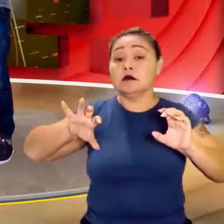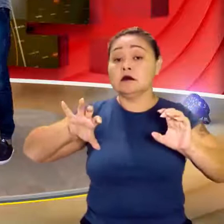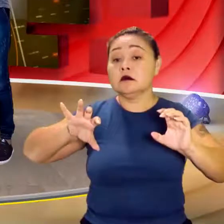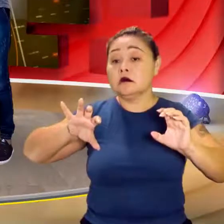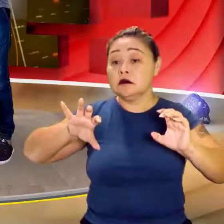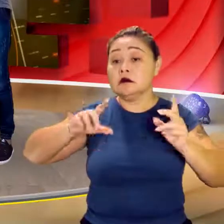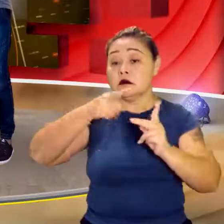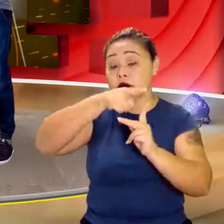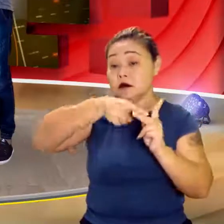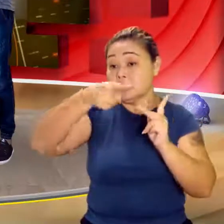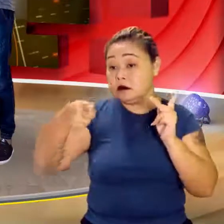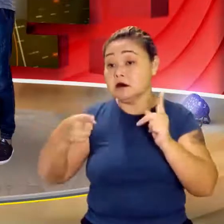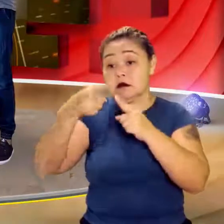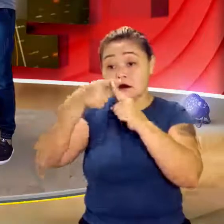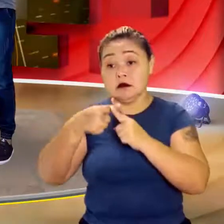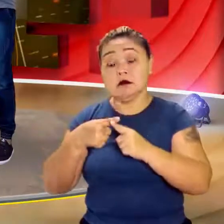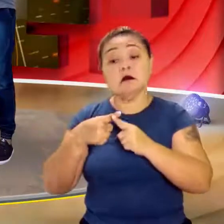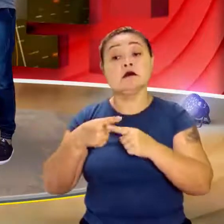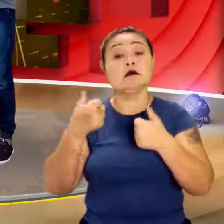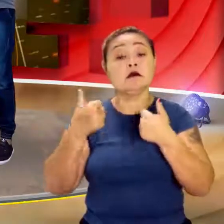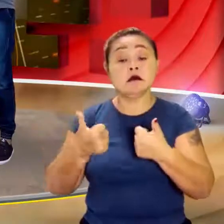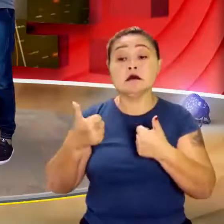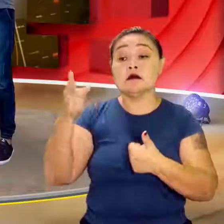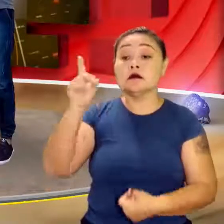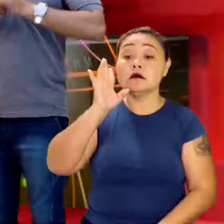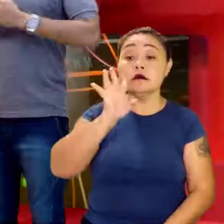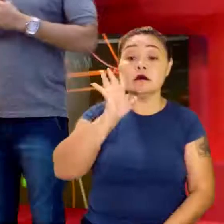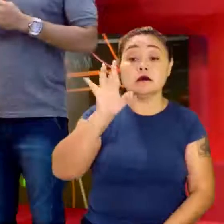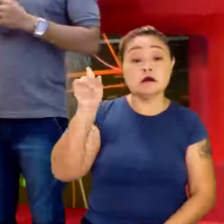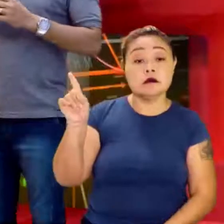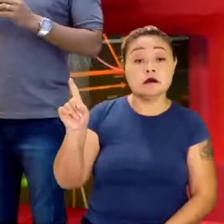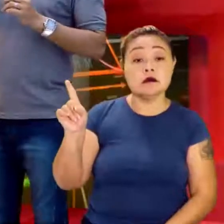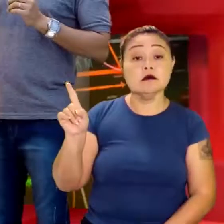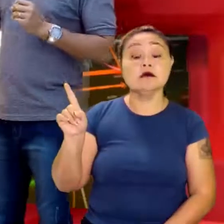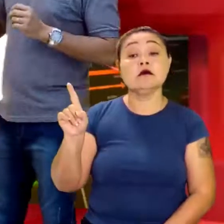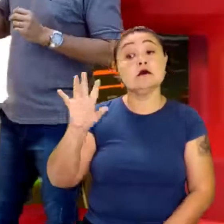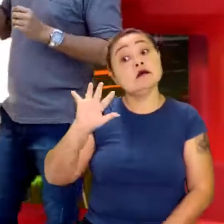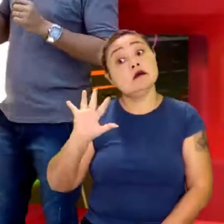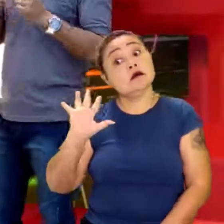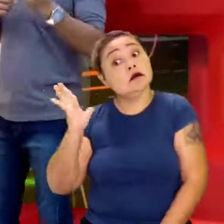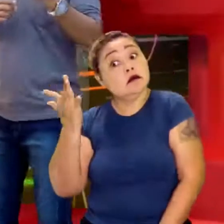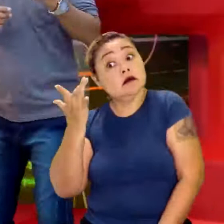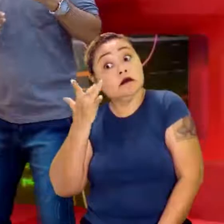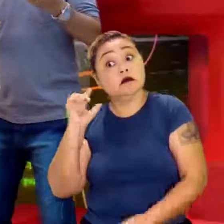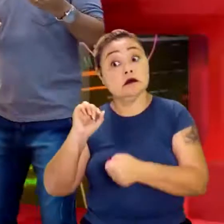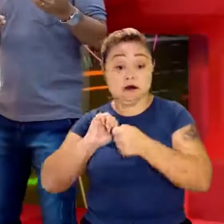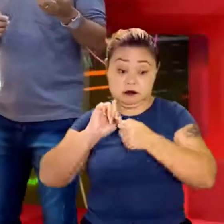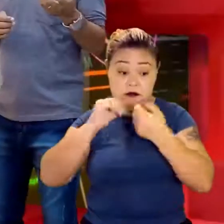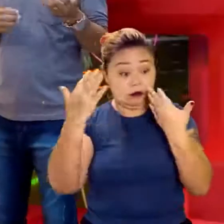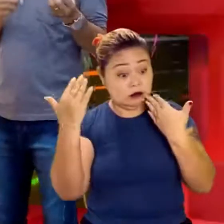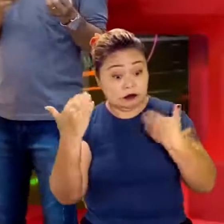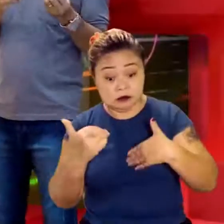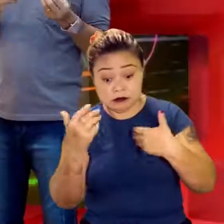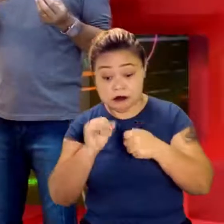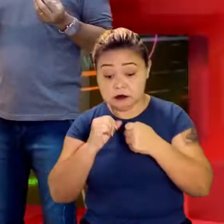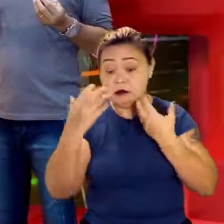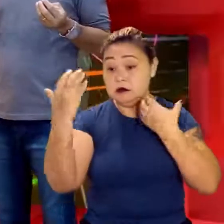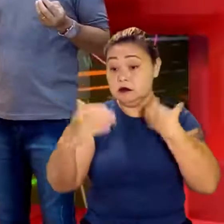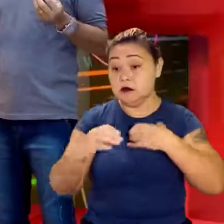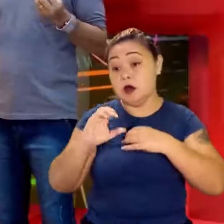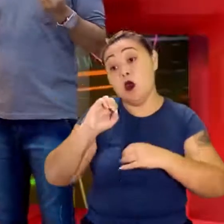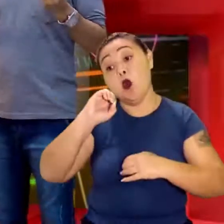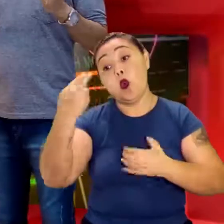dois produtos, em duas multiplicações, tá? Isso é legal porque é o seguinte, de repente você está fazendo uma prova do concurso ou o